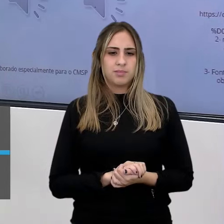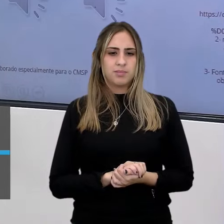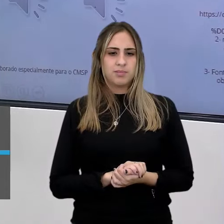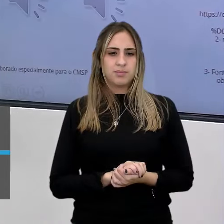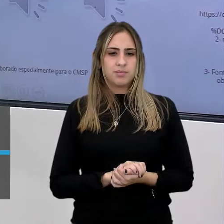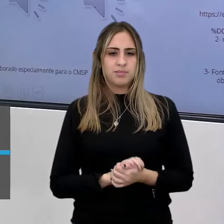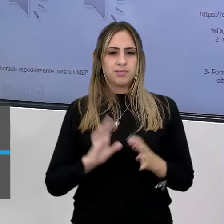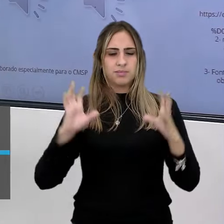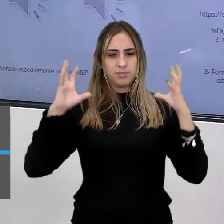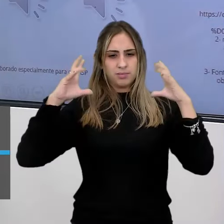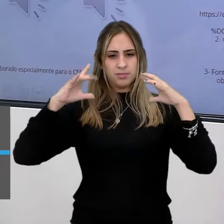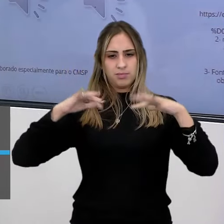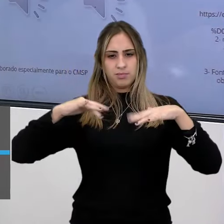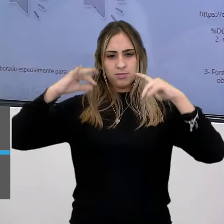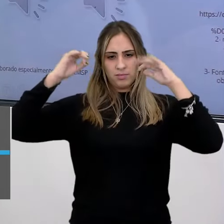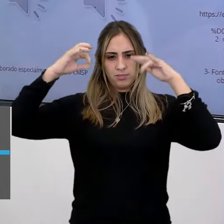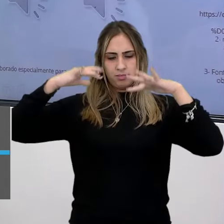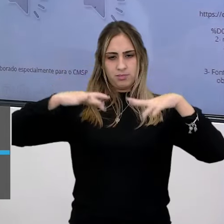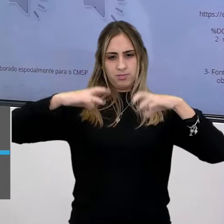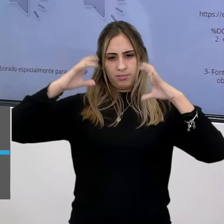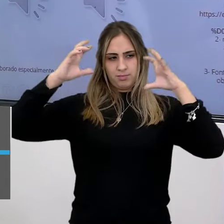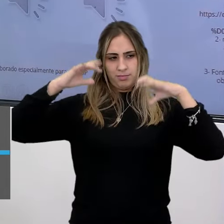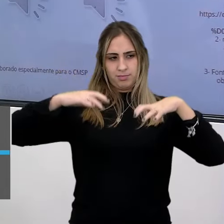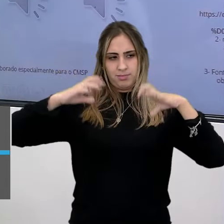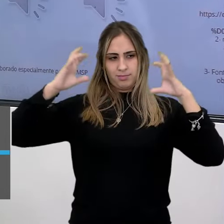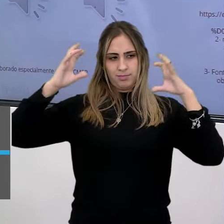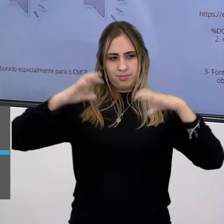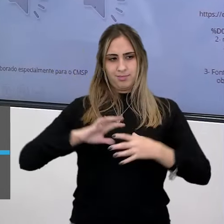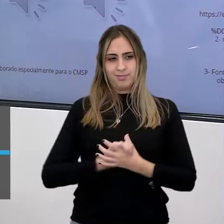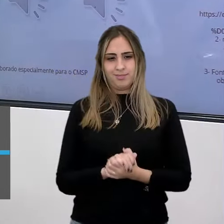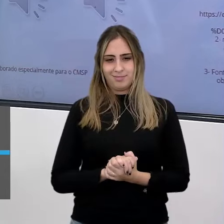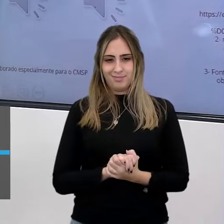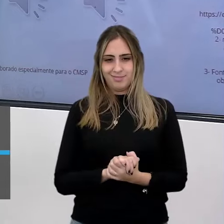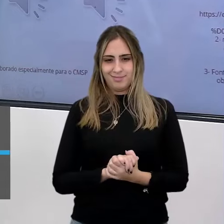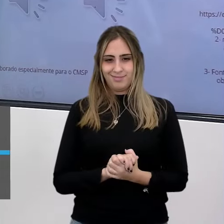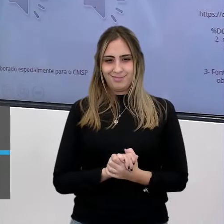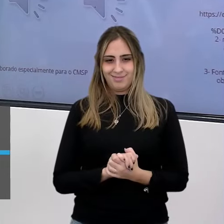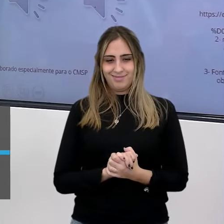a chuva aí tá chovendo de